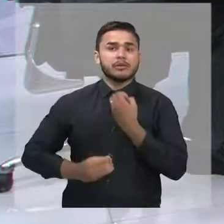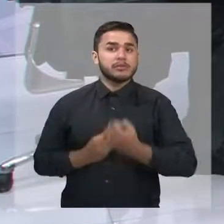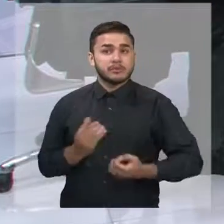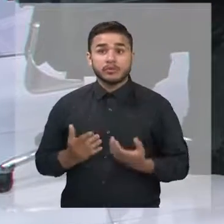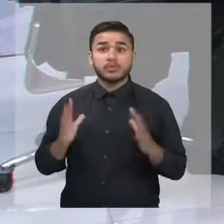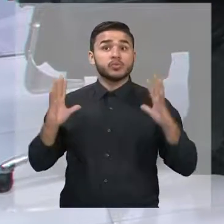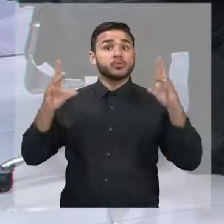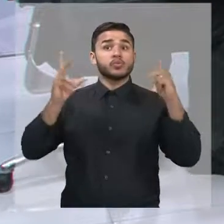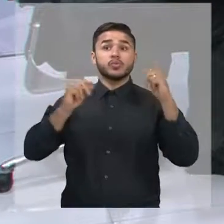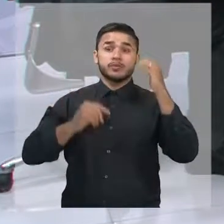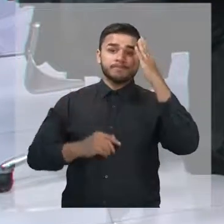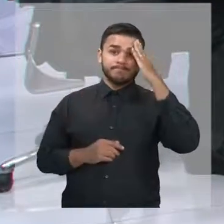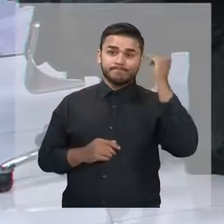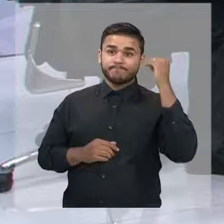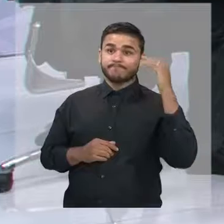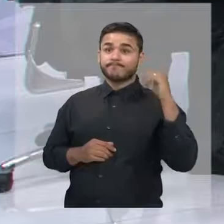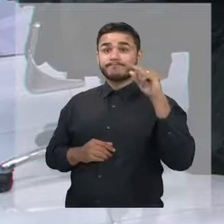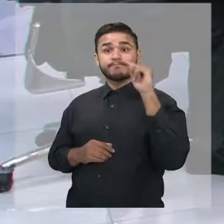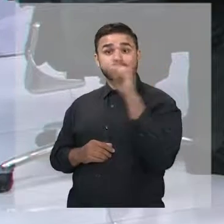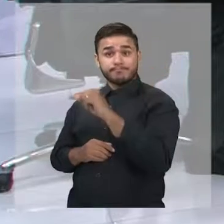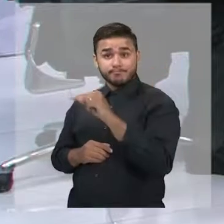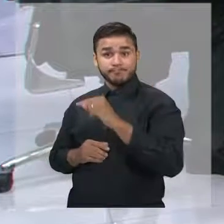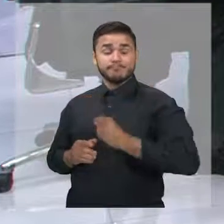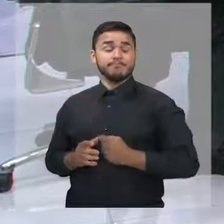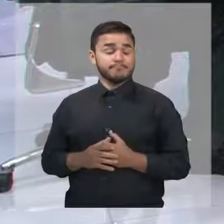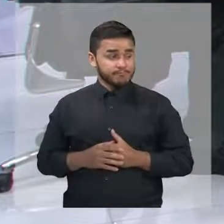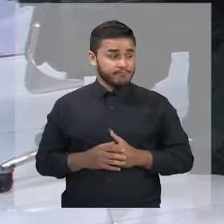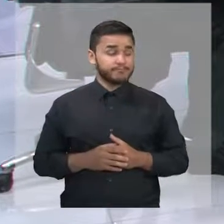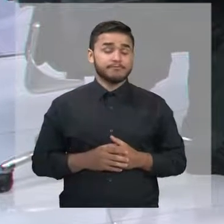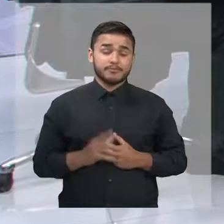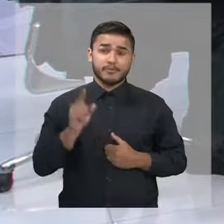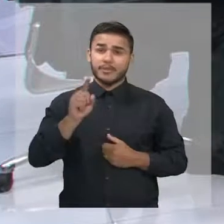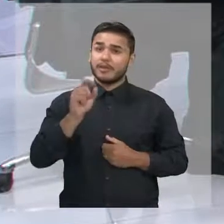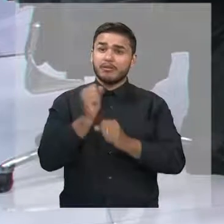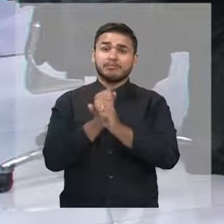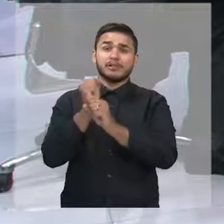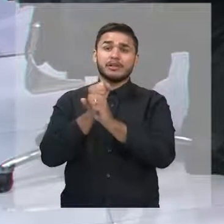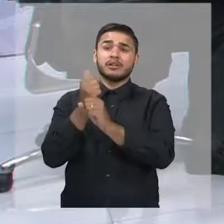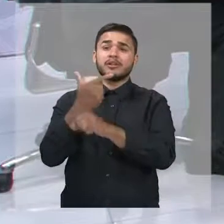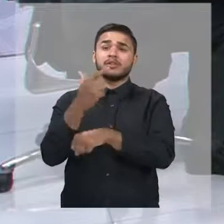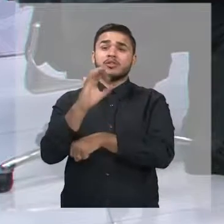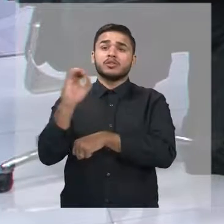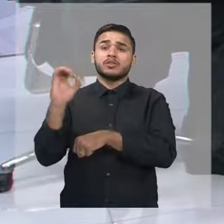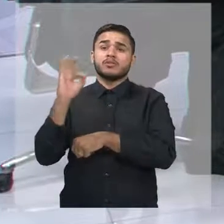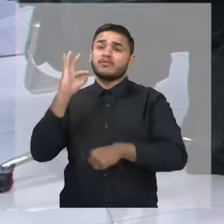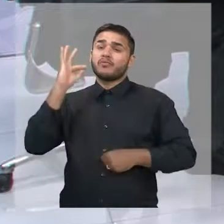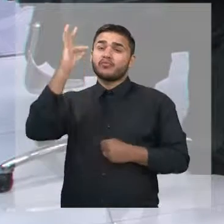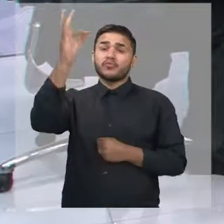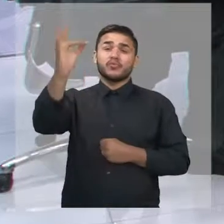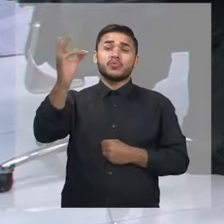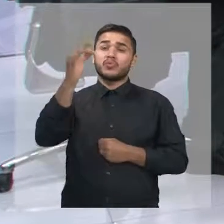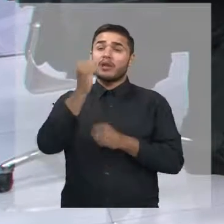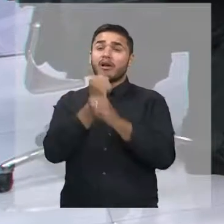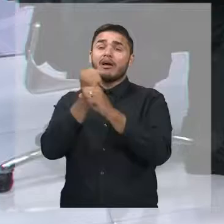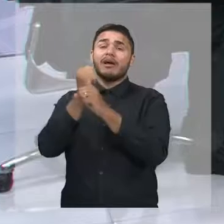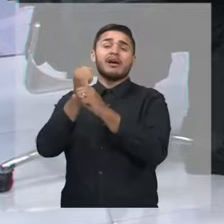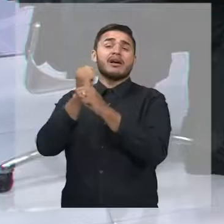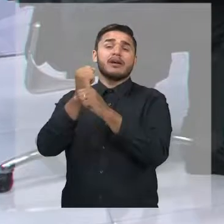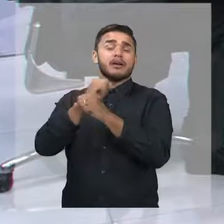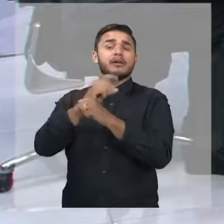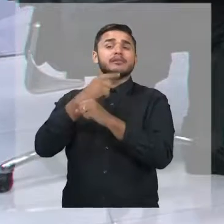antropológico, sociológico, econômico, filosófico, o Brasil de hoje e vá lembrar declarações do promotor